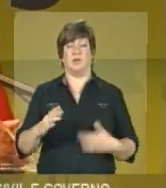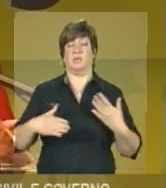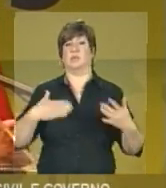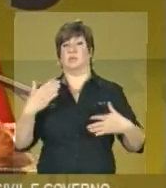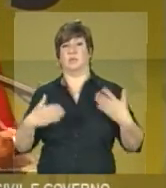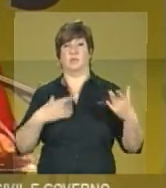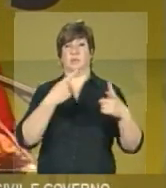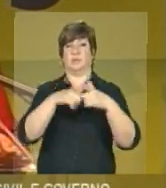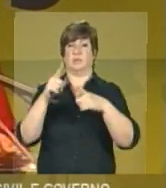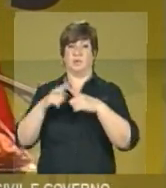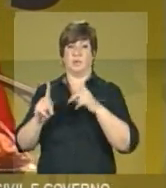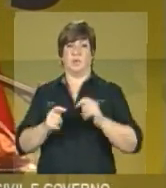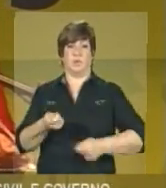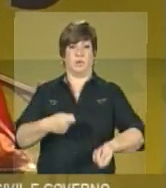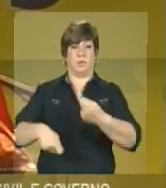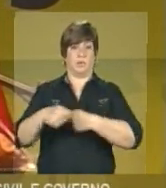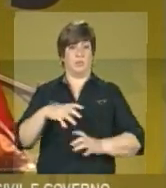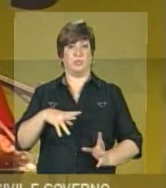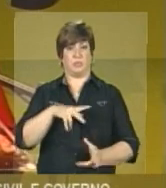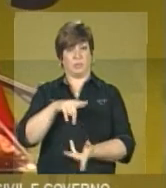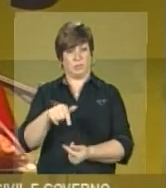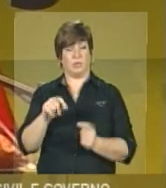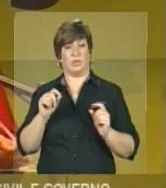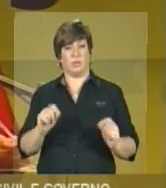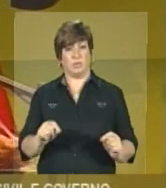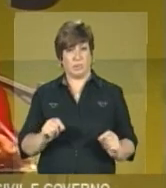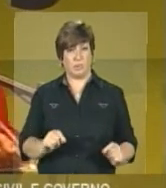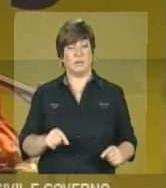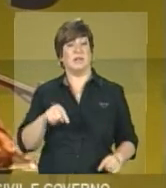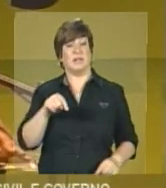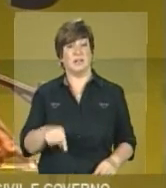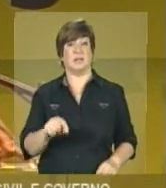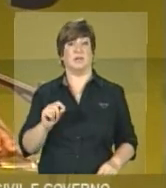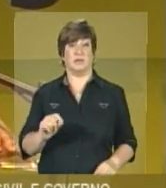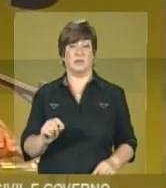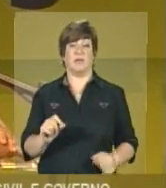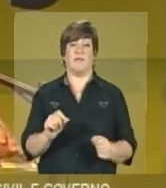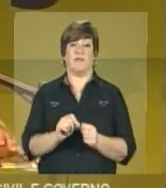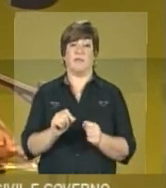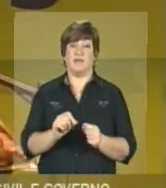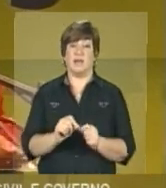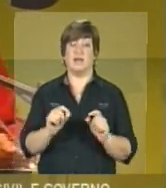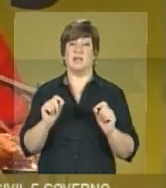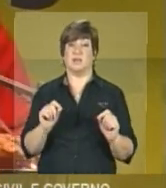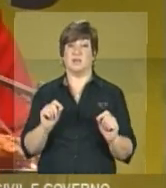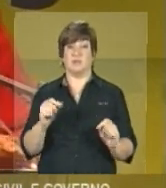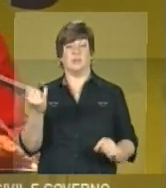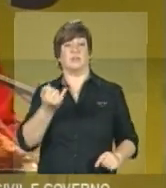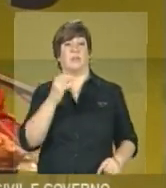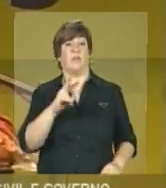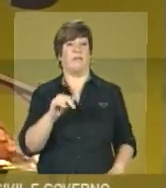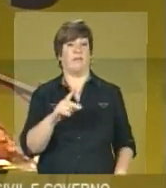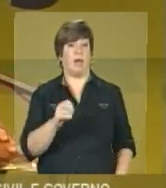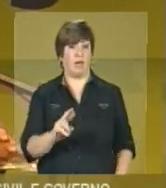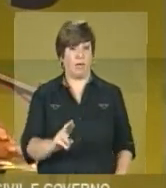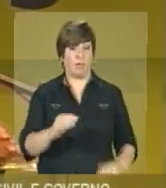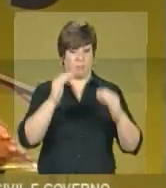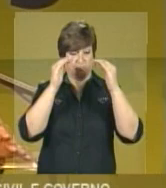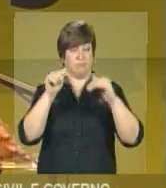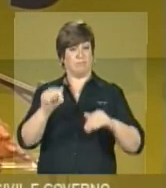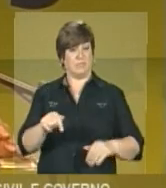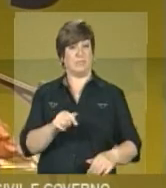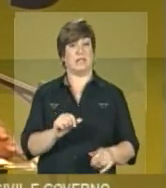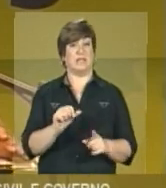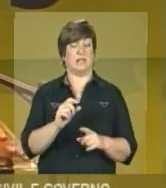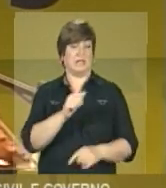o futuro da economia mundial dão uma significação especial à